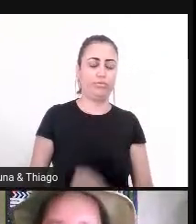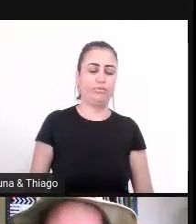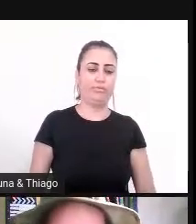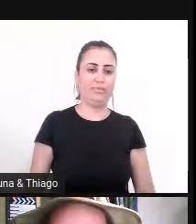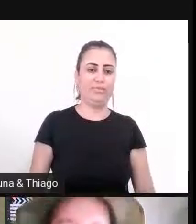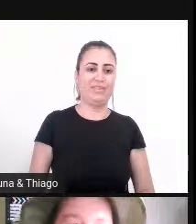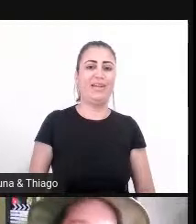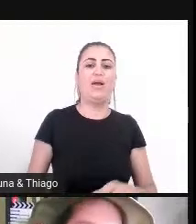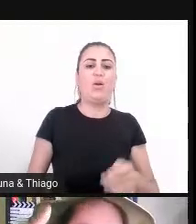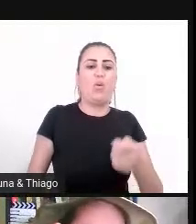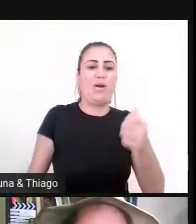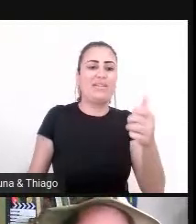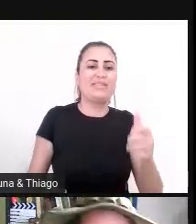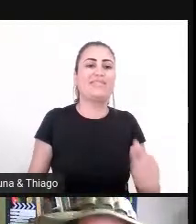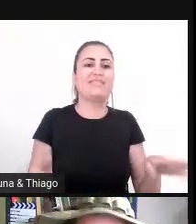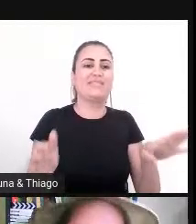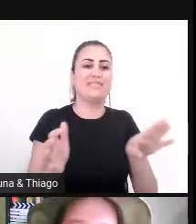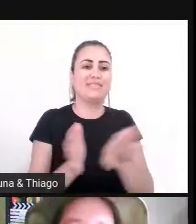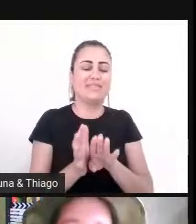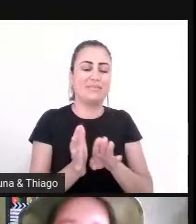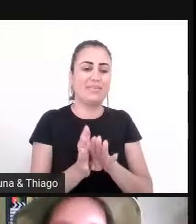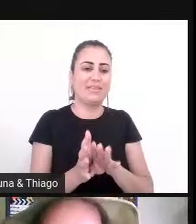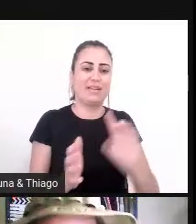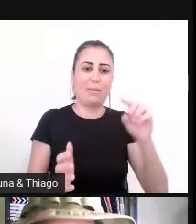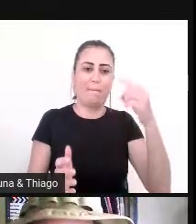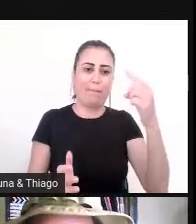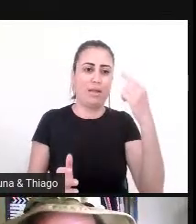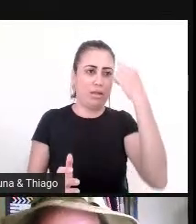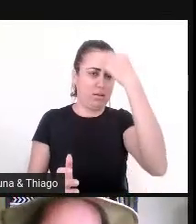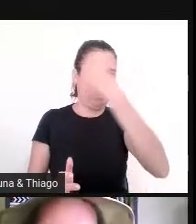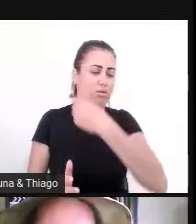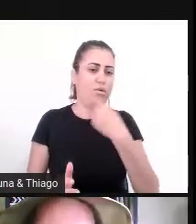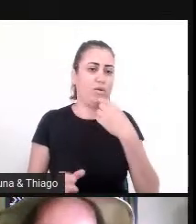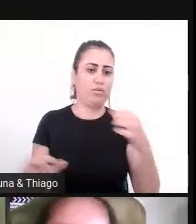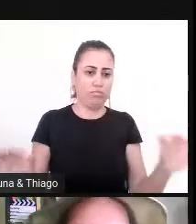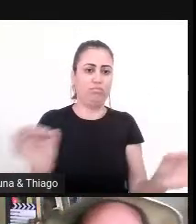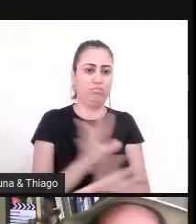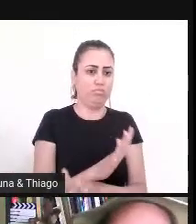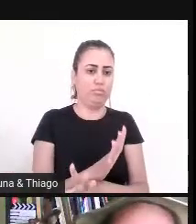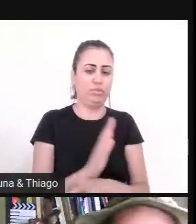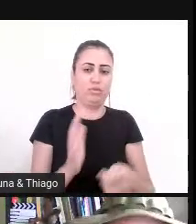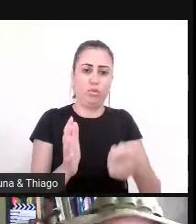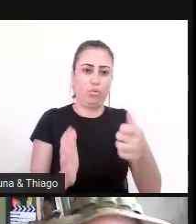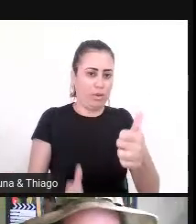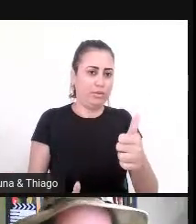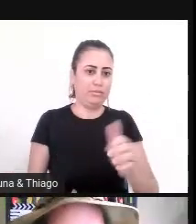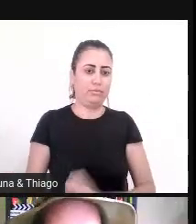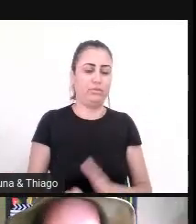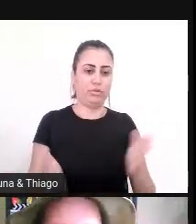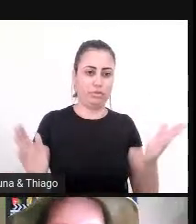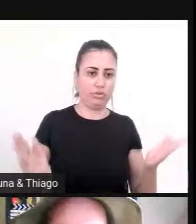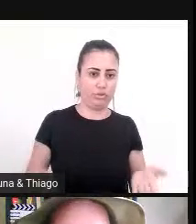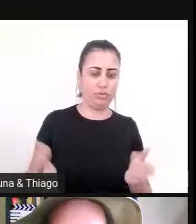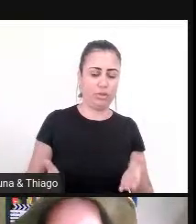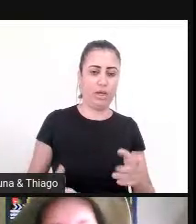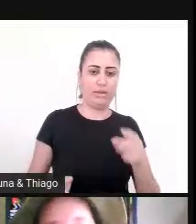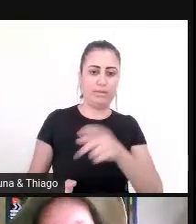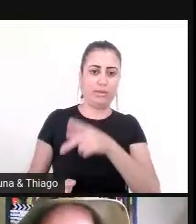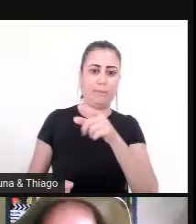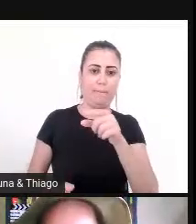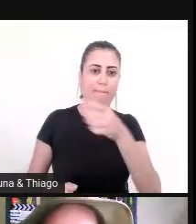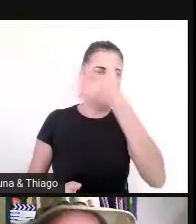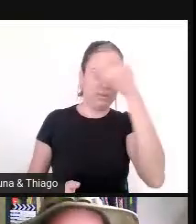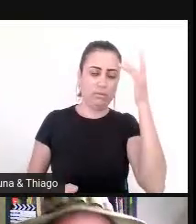hora eu acabo. Tô brincando. Não, tá acabando já, tá acabando. E esse paciente, ele foi ferroado por mais